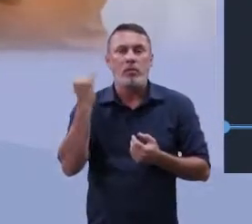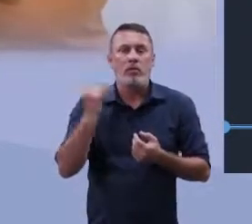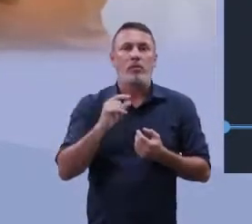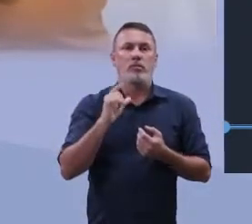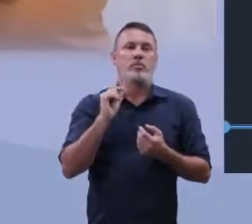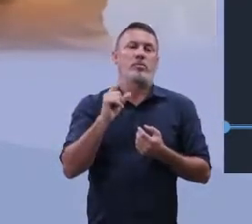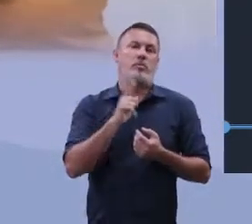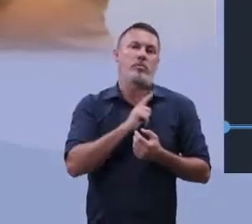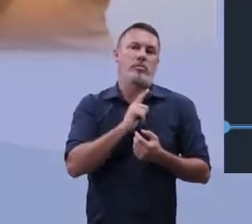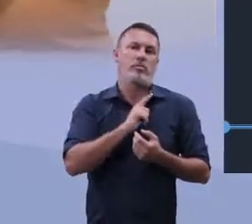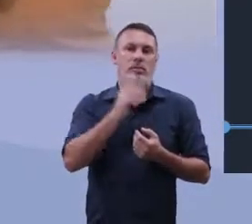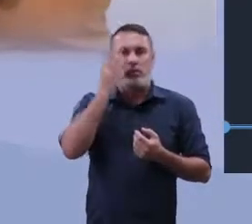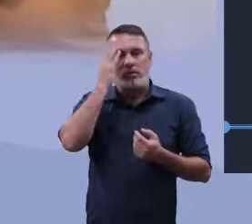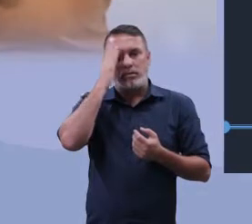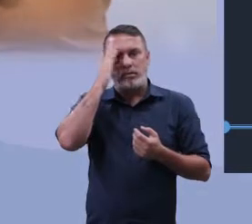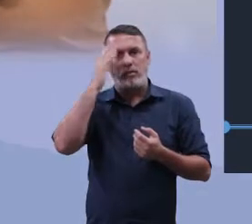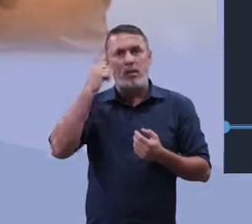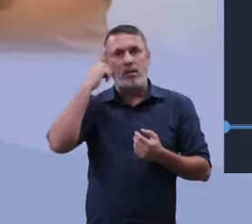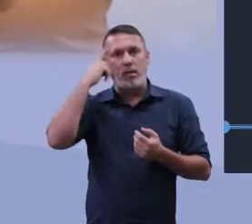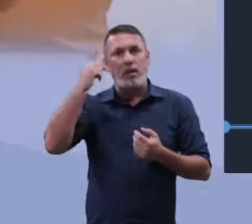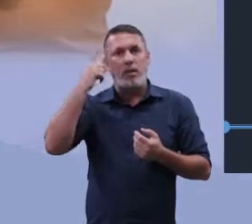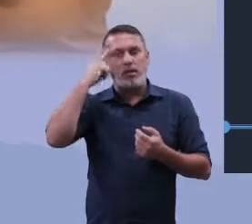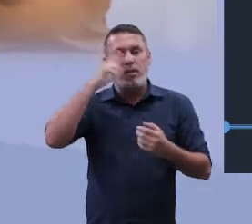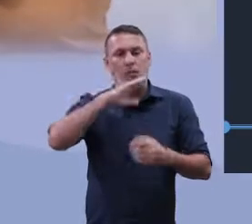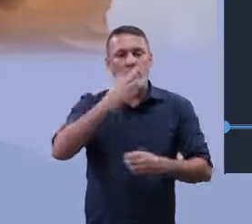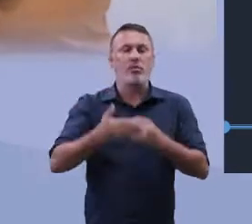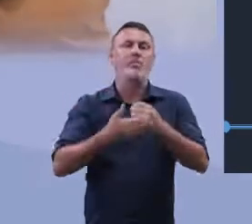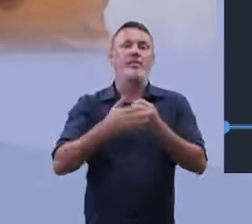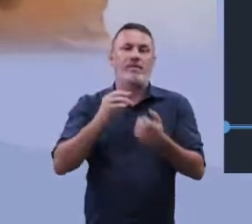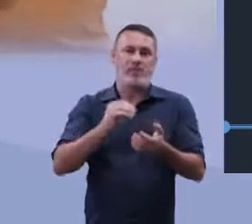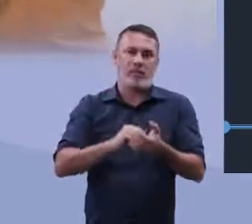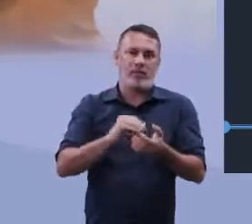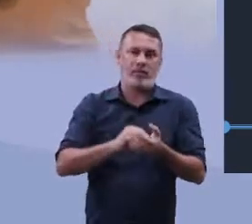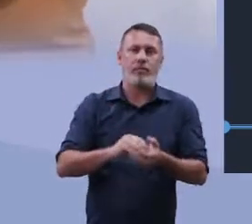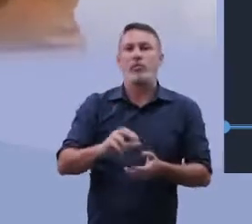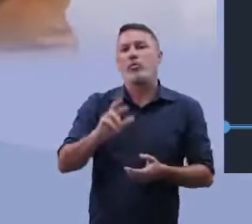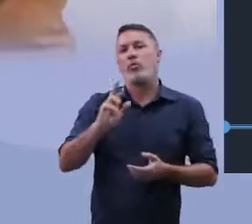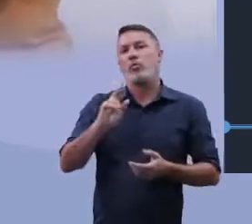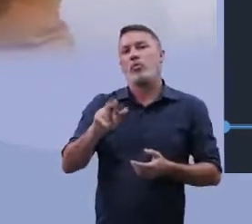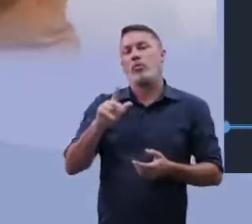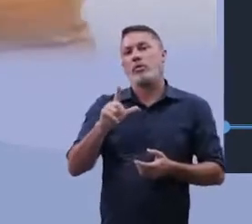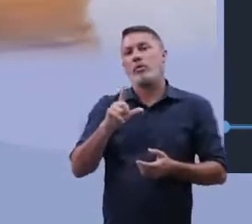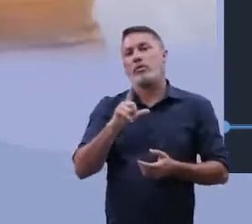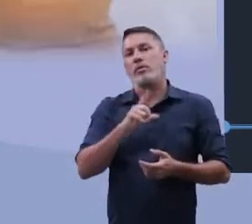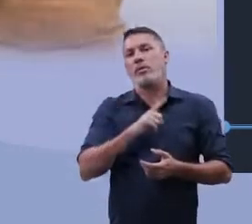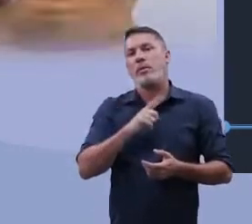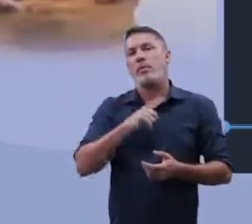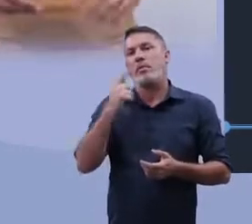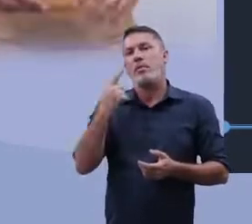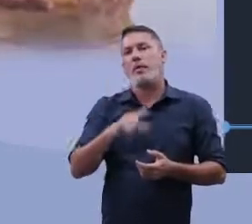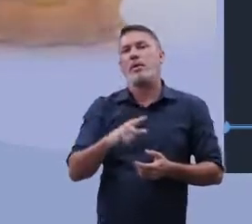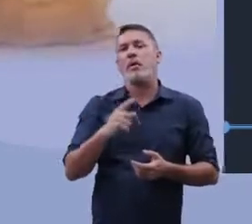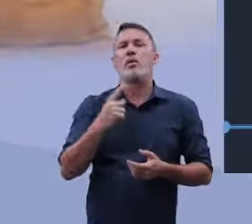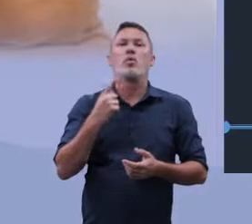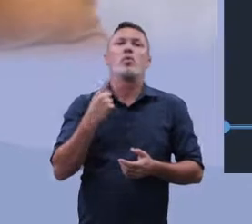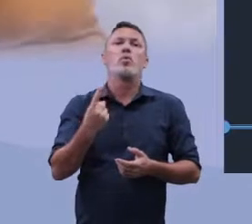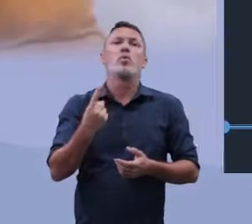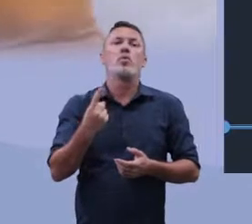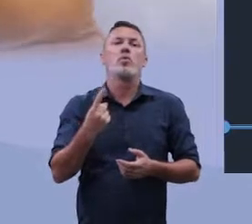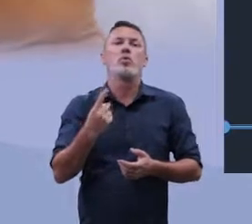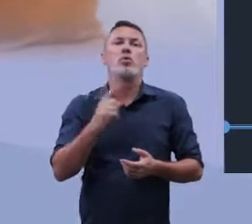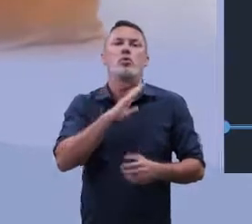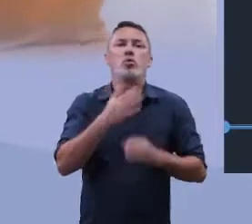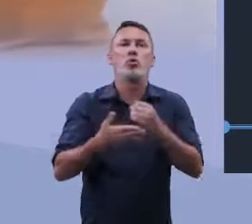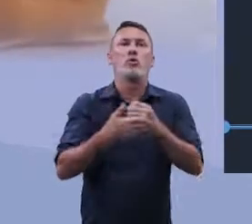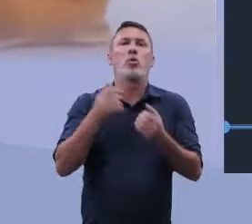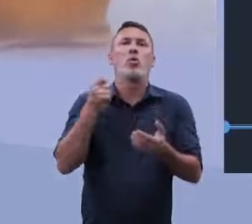importante trabalhar com essa ideia de sustentabilidade. Não é mais uma alternativa, não que eu tenha uma alternativa